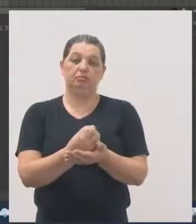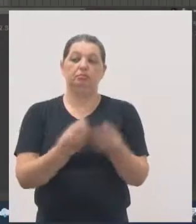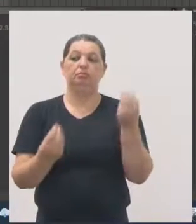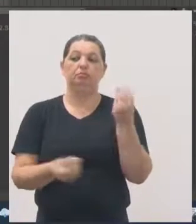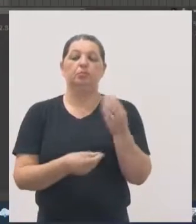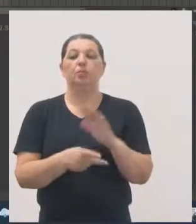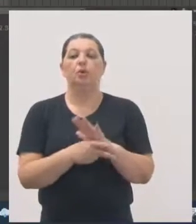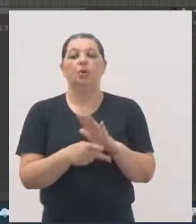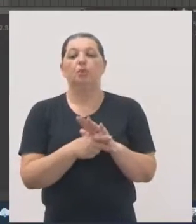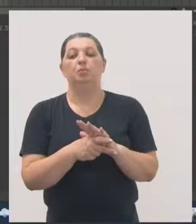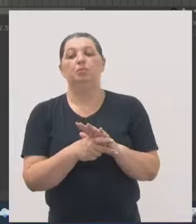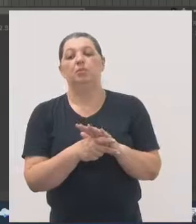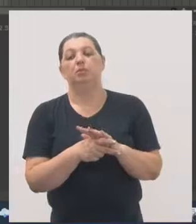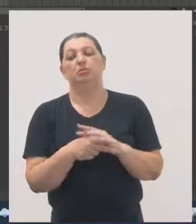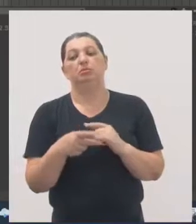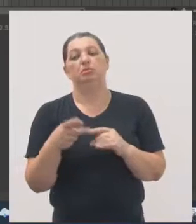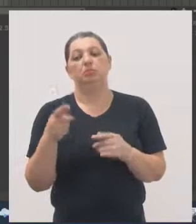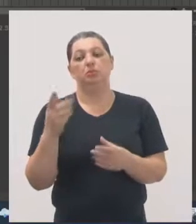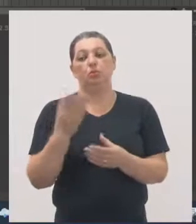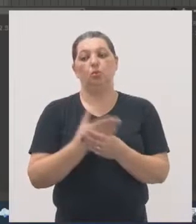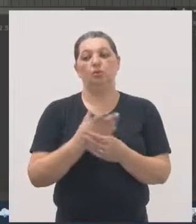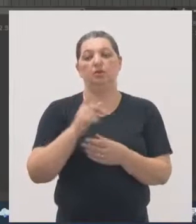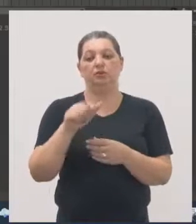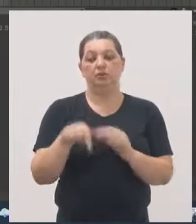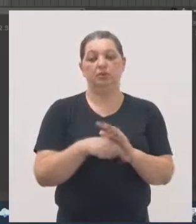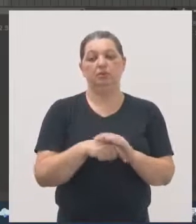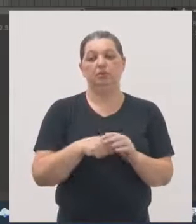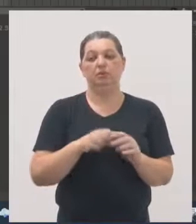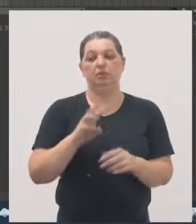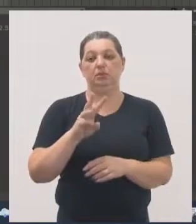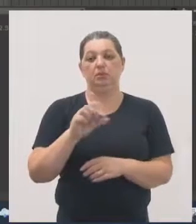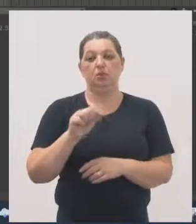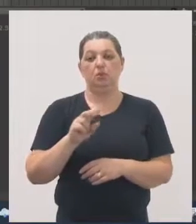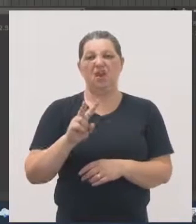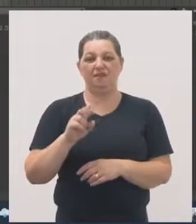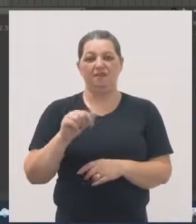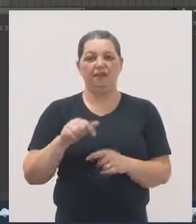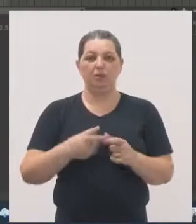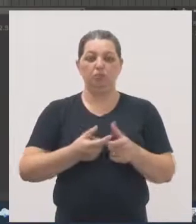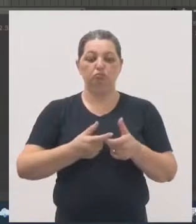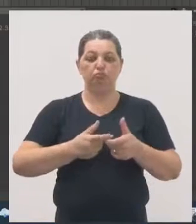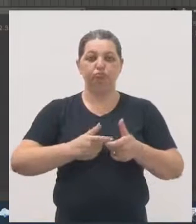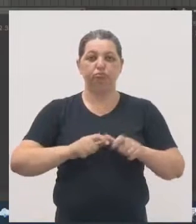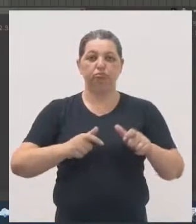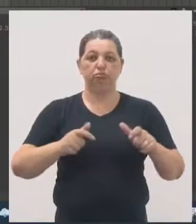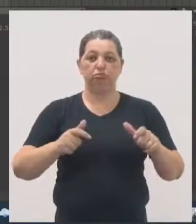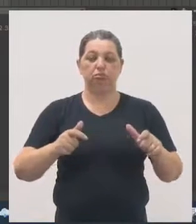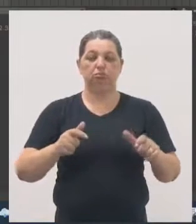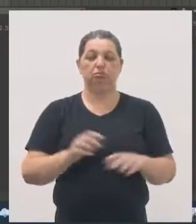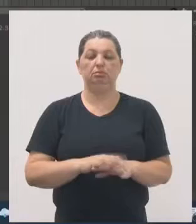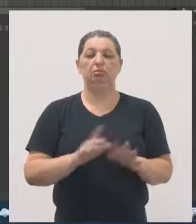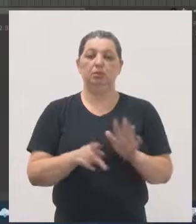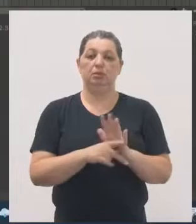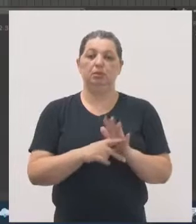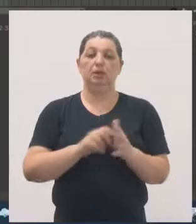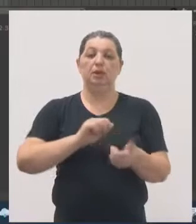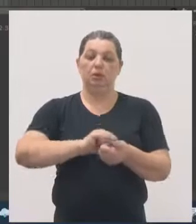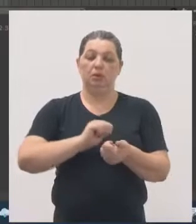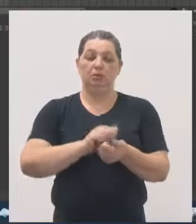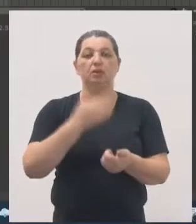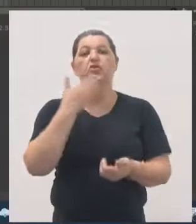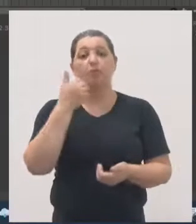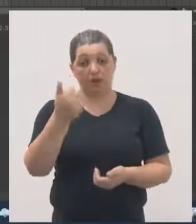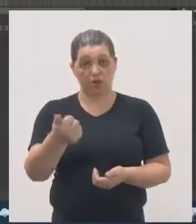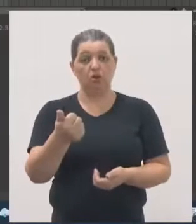tamanho do arquivo, né? Geralmente o Wave fica gigante, o arquivo fica muito grande. E a qualidade, teoricamente, fica melhor. A qualidade,